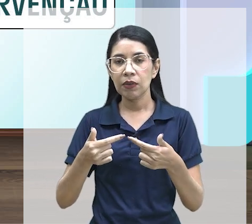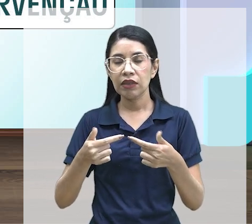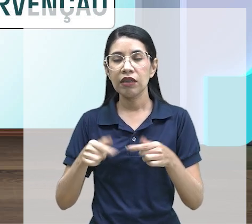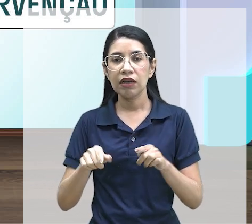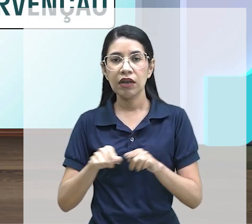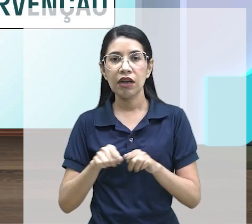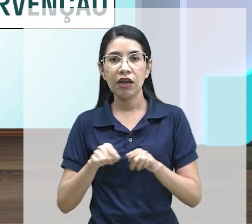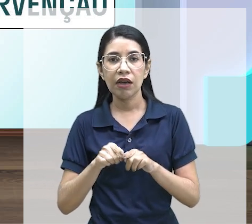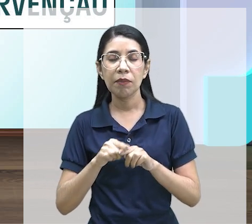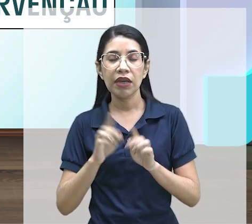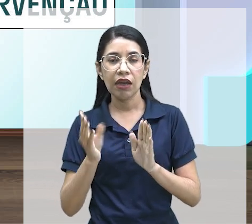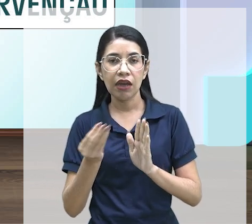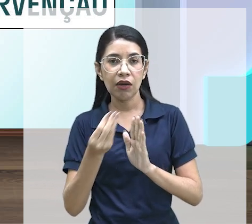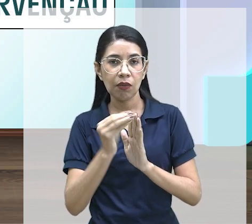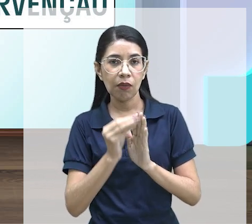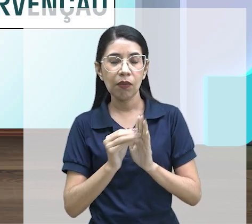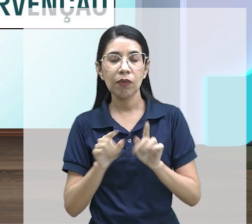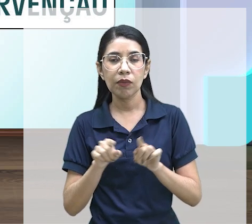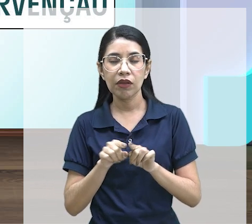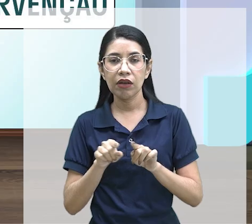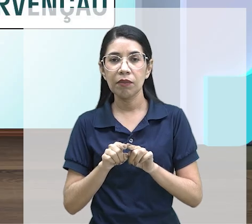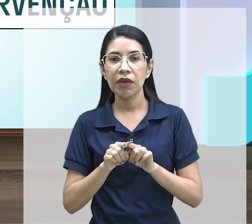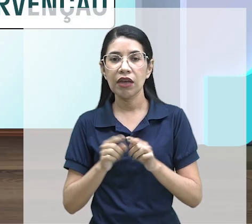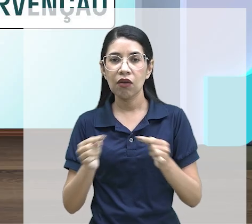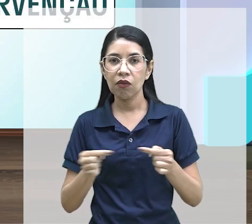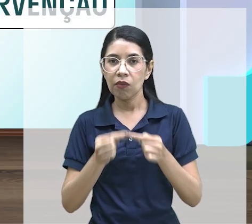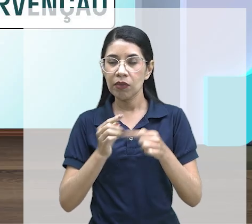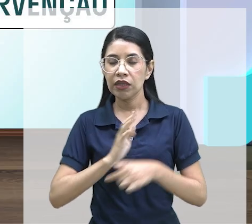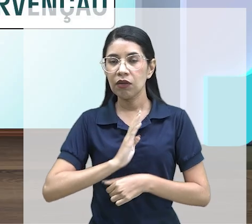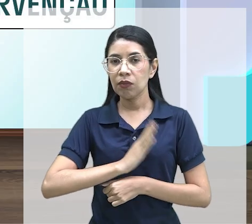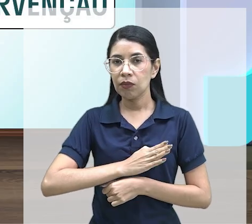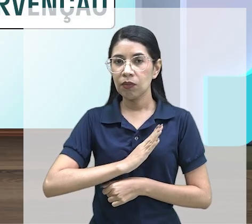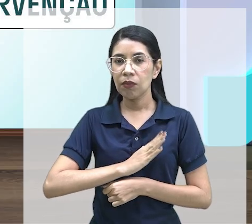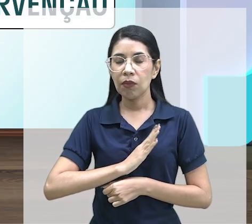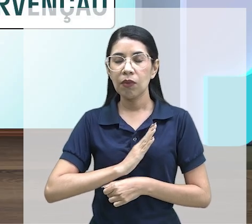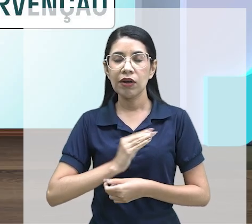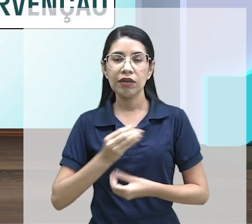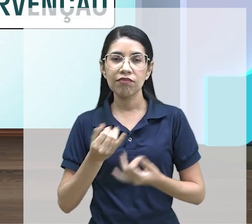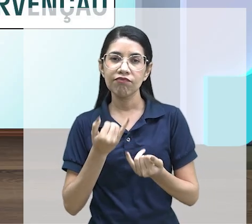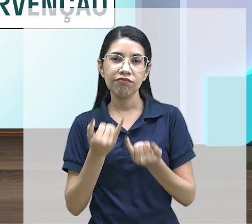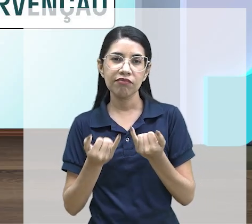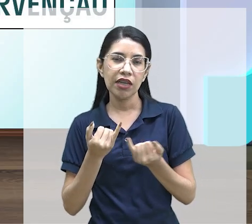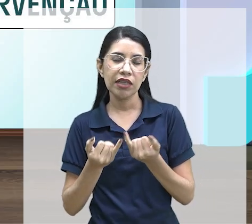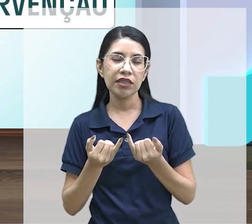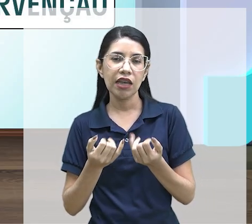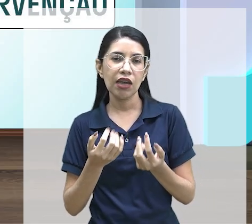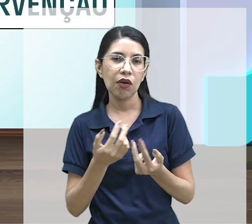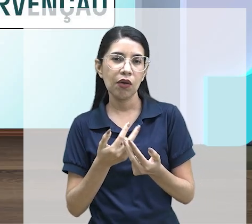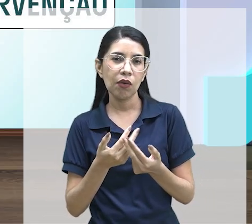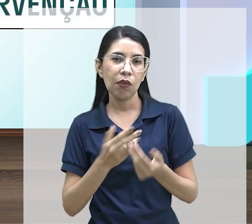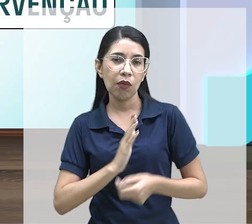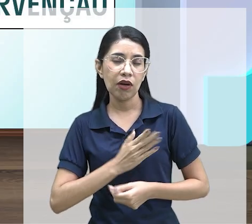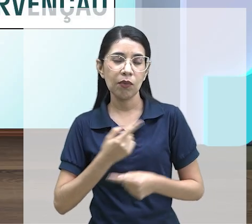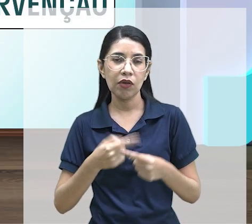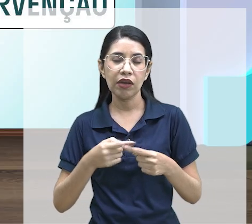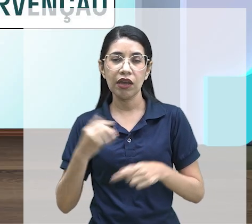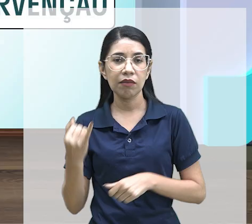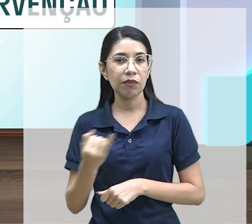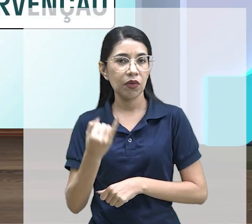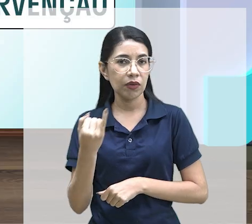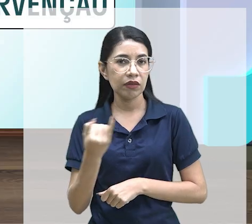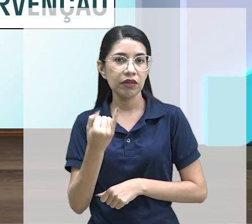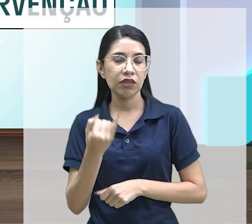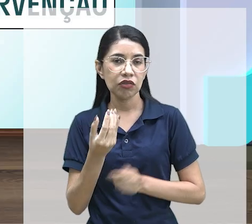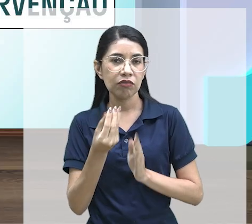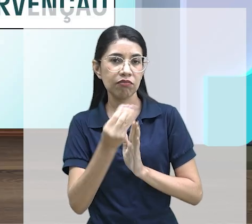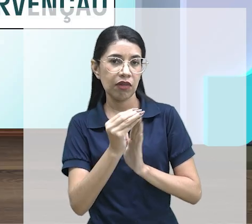parte, né, desse órgão aí, trazem esse coração, funcionam como algo vital, algo realmente